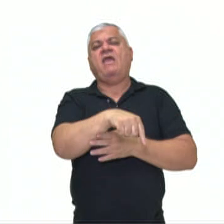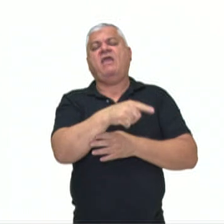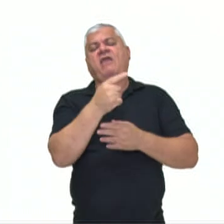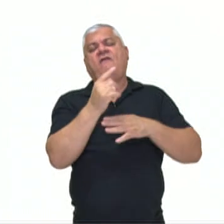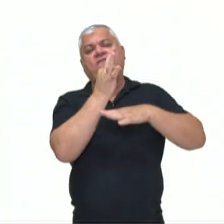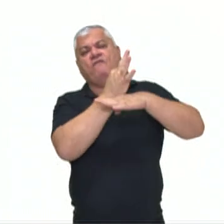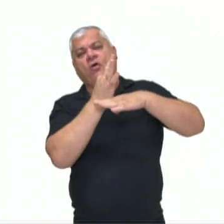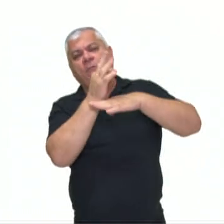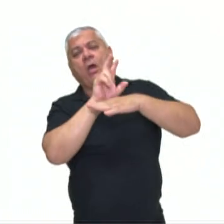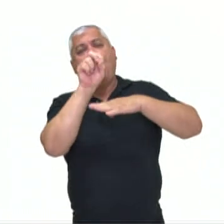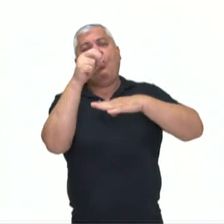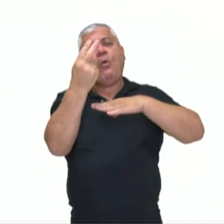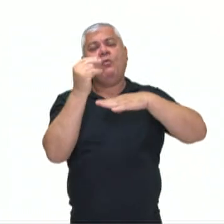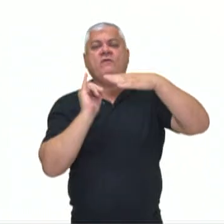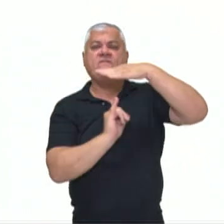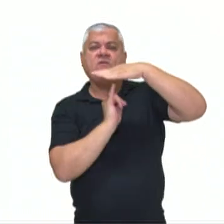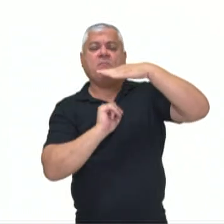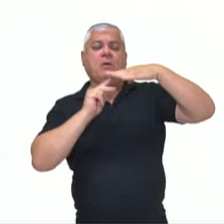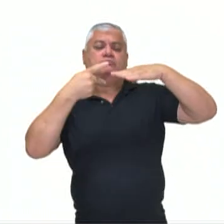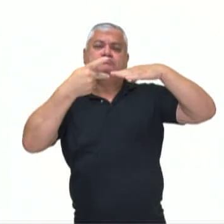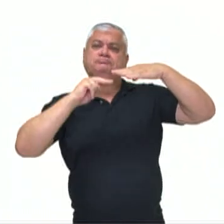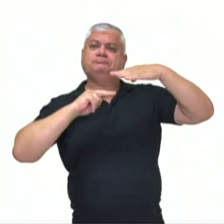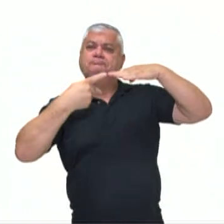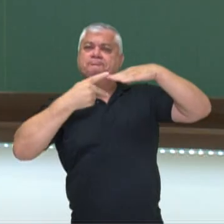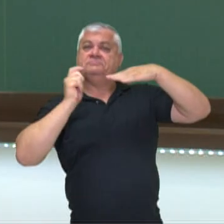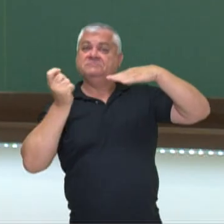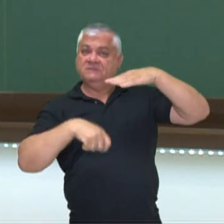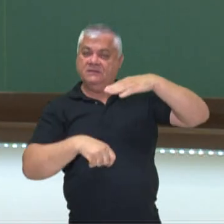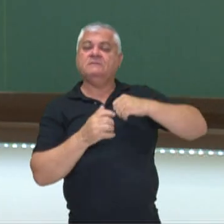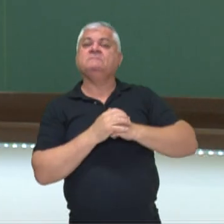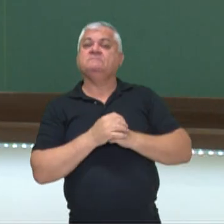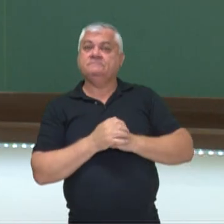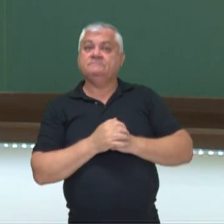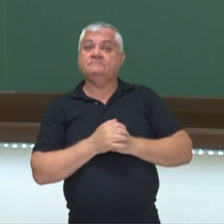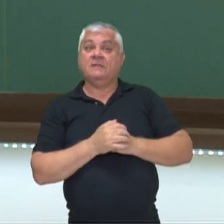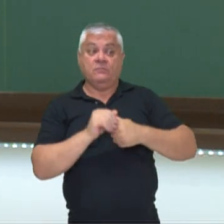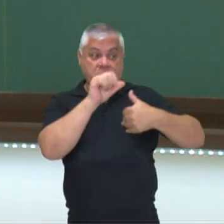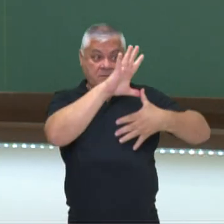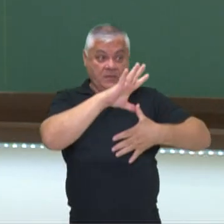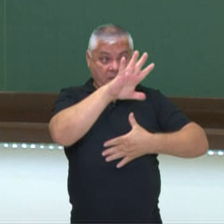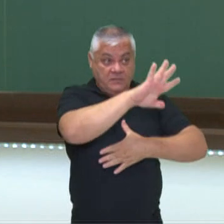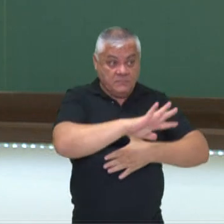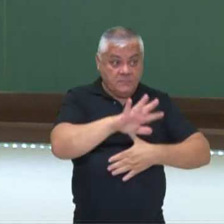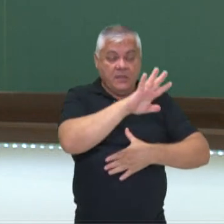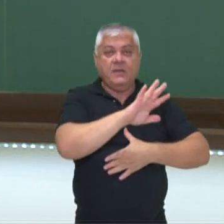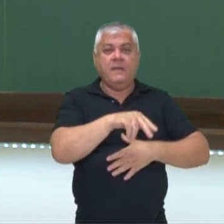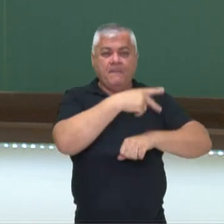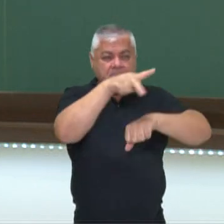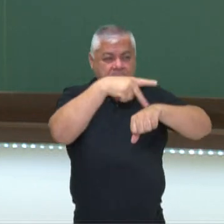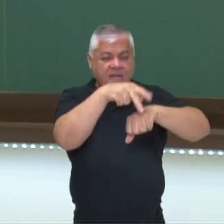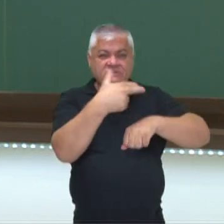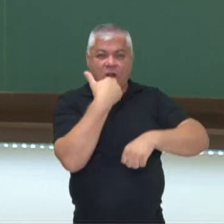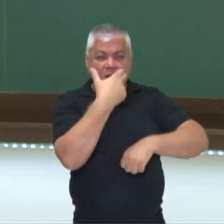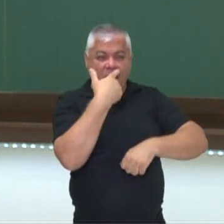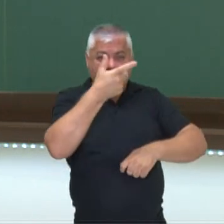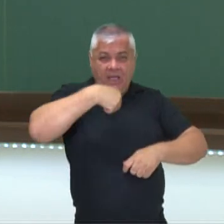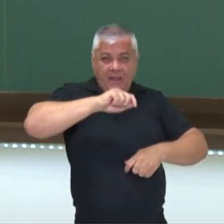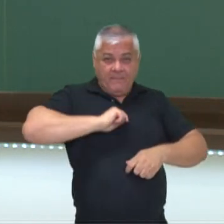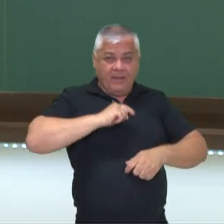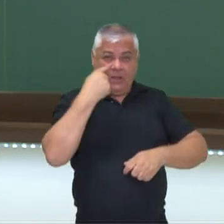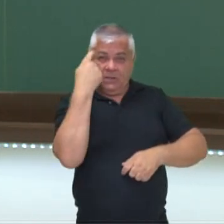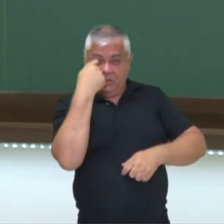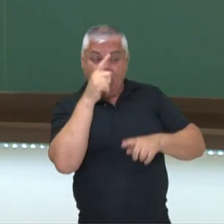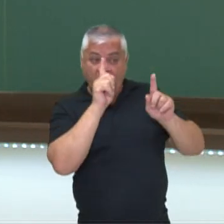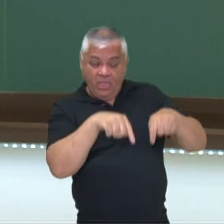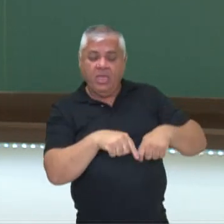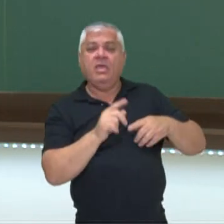tanto formal como informal. Por isso que aqui na Hispanoamérica a gente não utiliza o vosotros e vosotras, diferente da